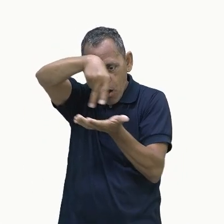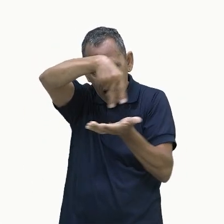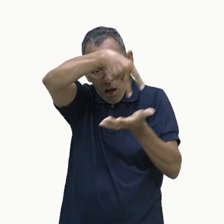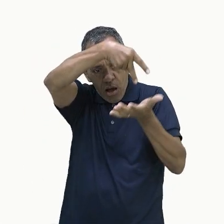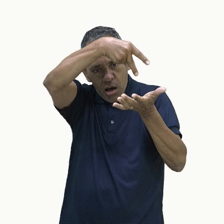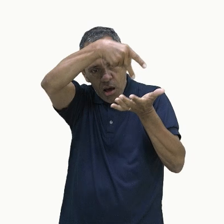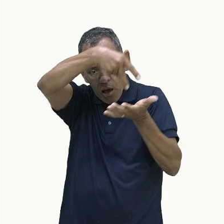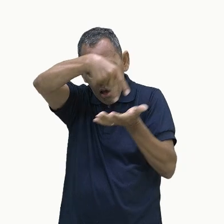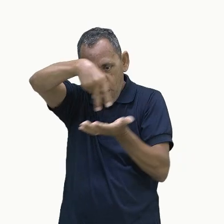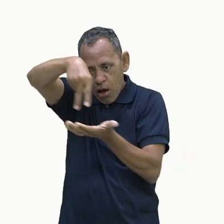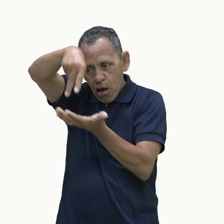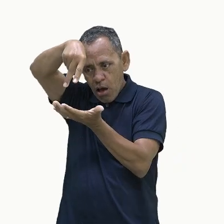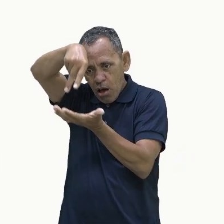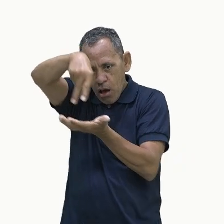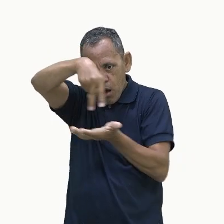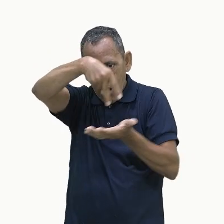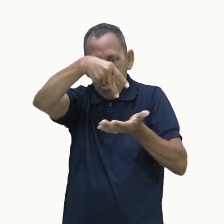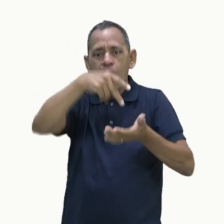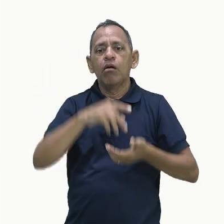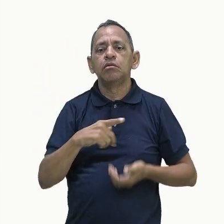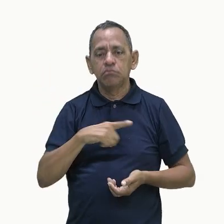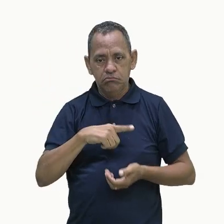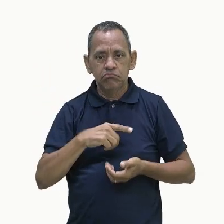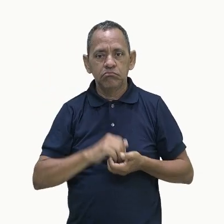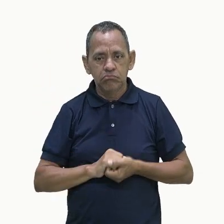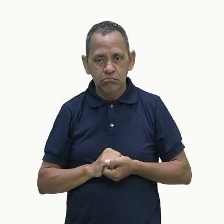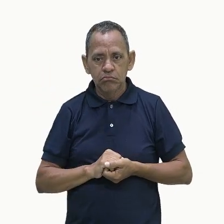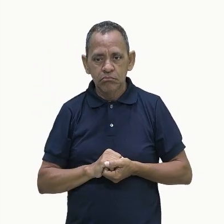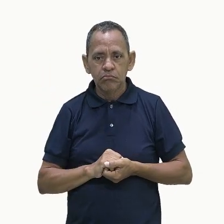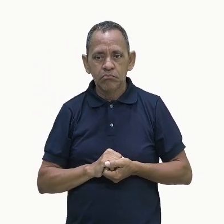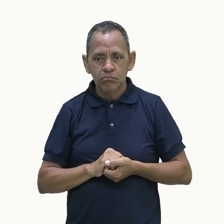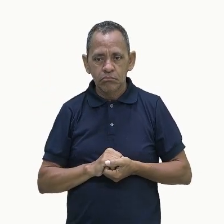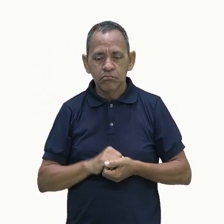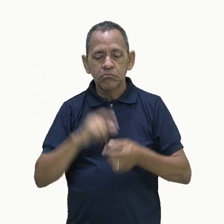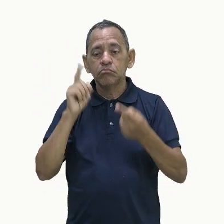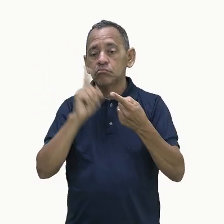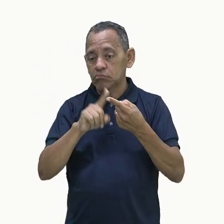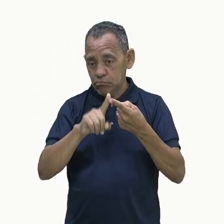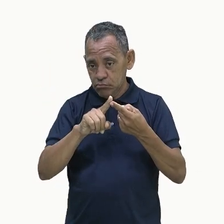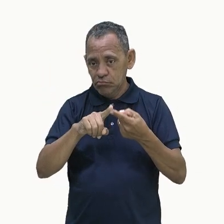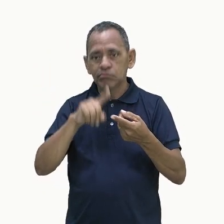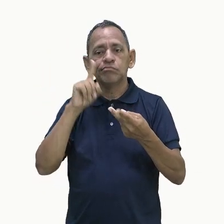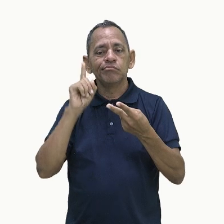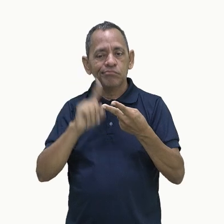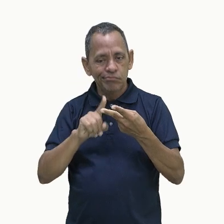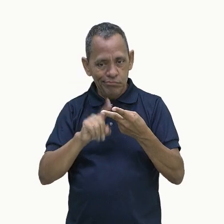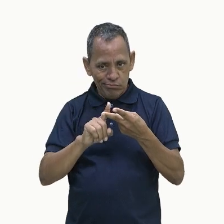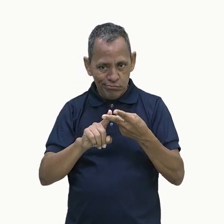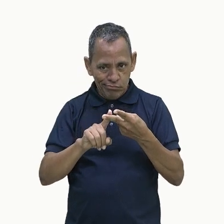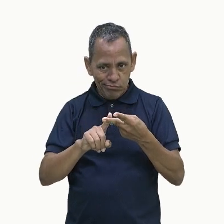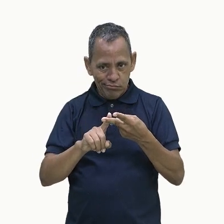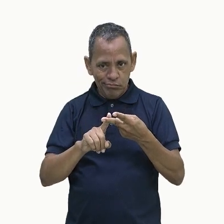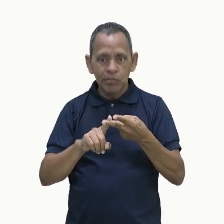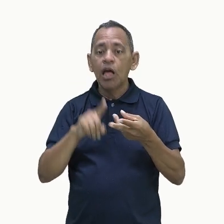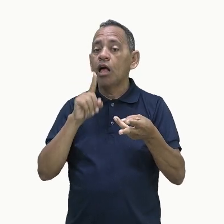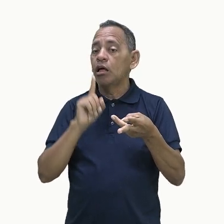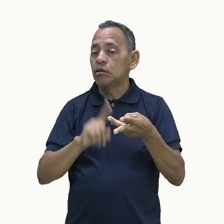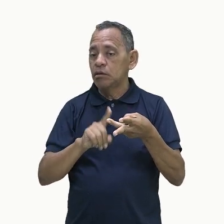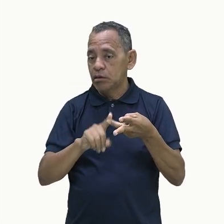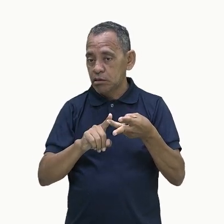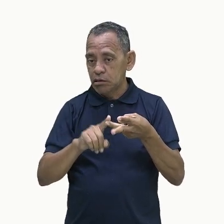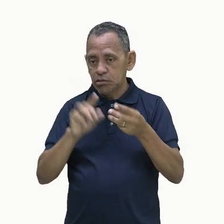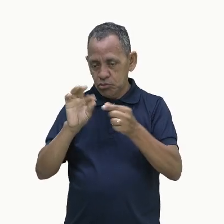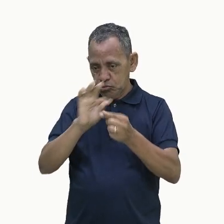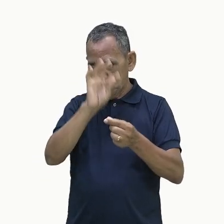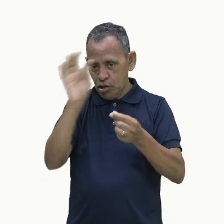retilíneo uniforme, movimento retilíneo uniformemente variado, você tem o movimento